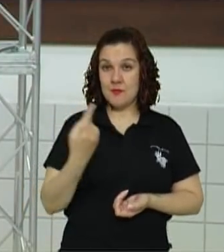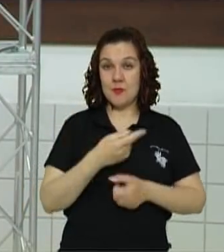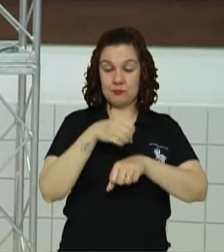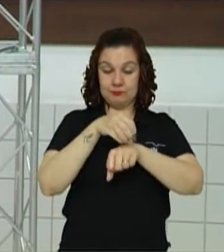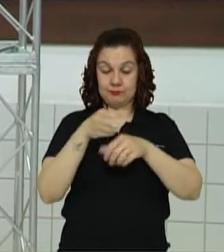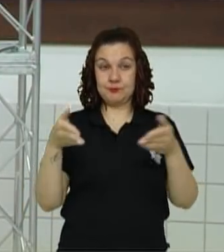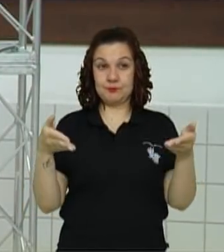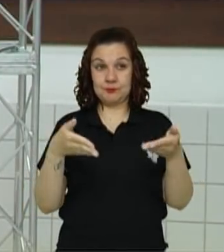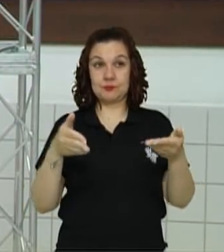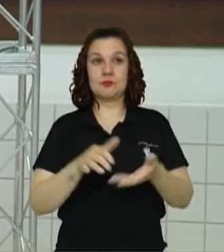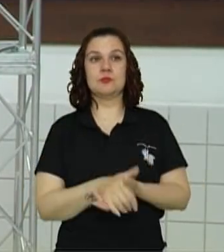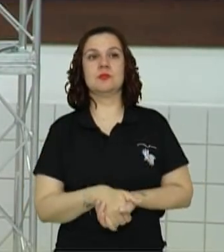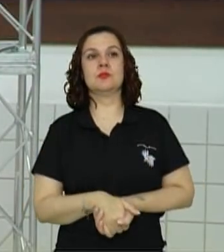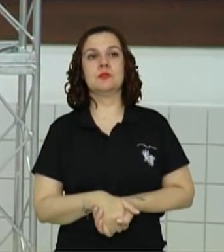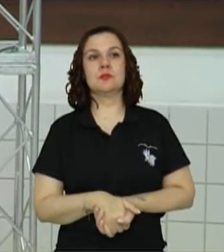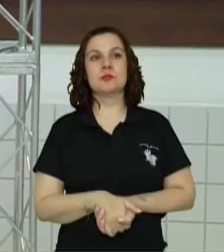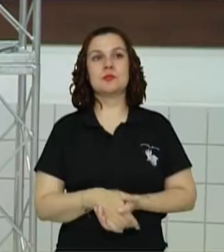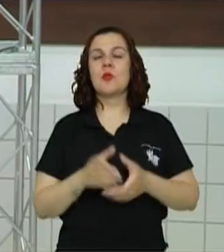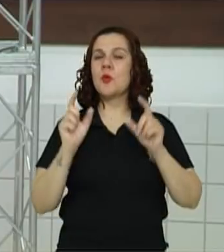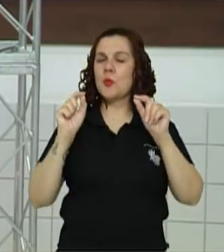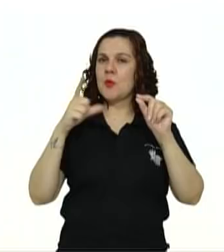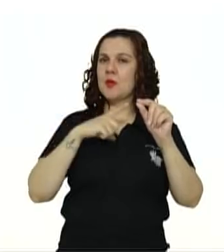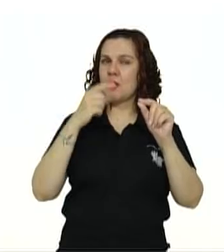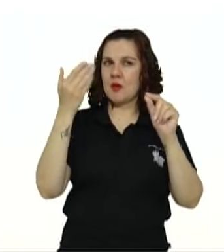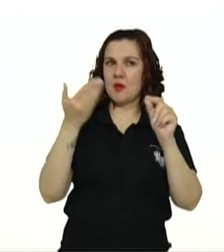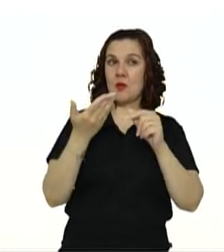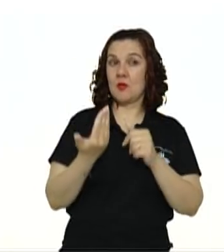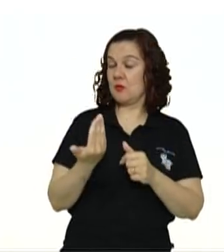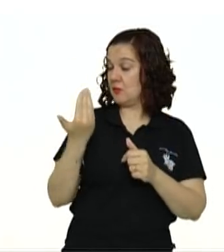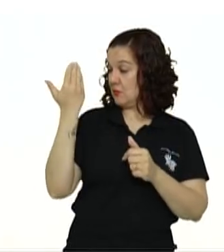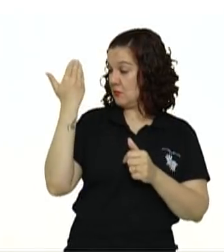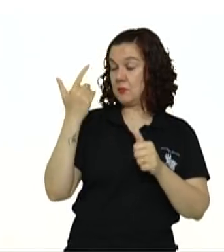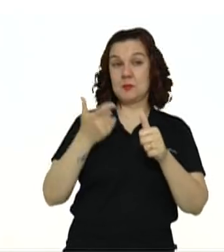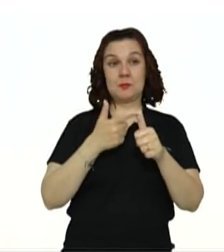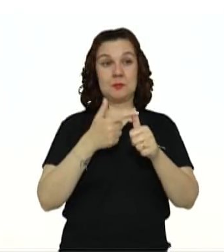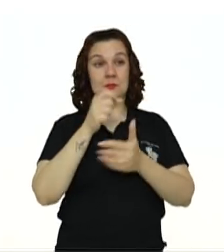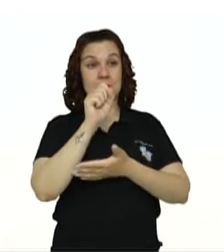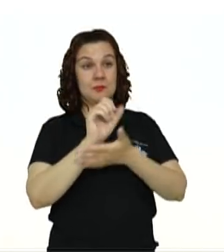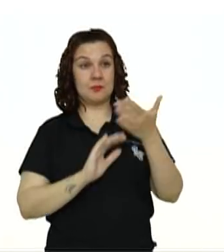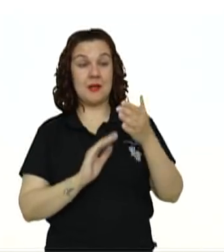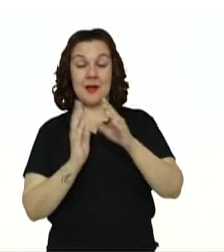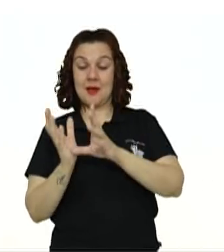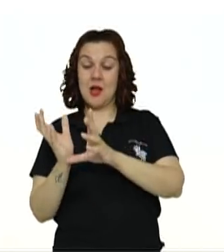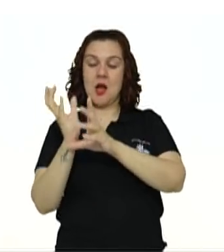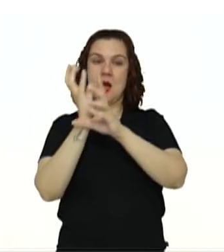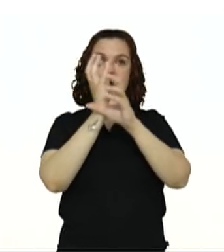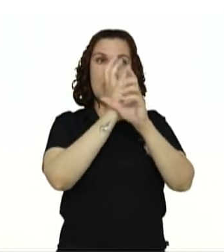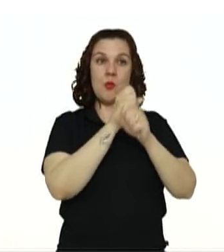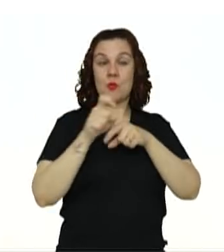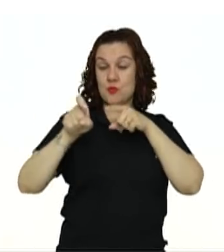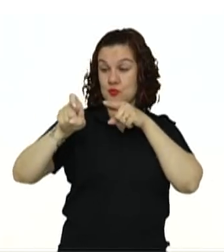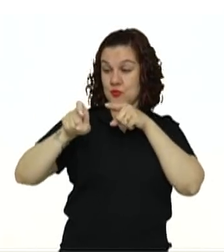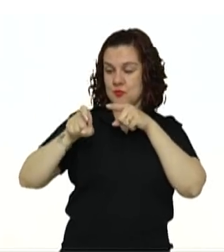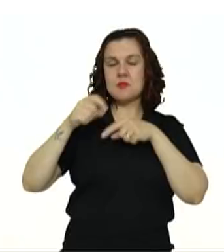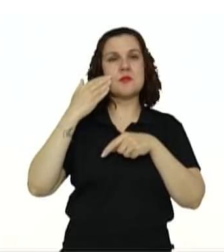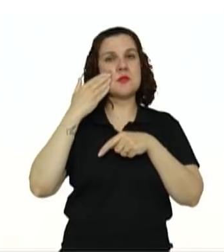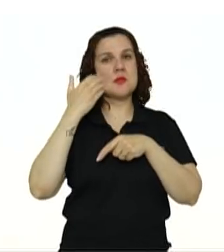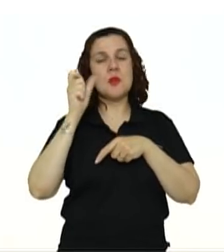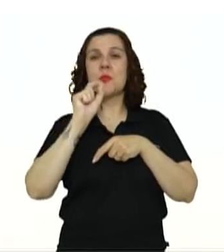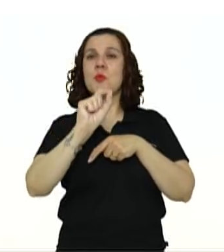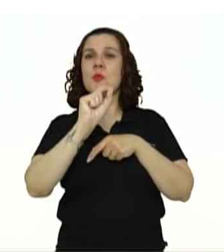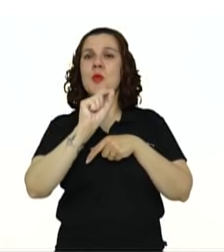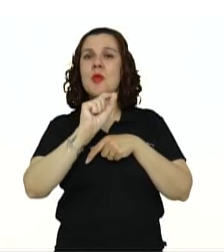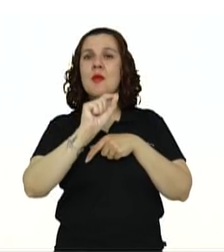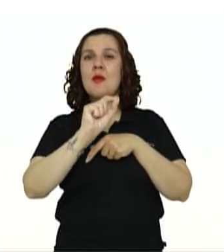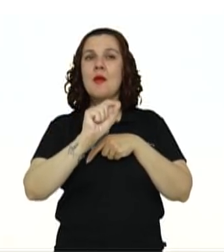de hoje. O que eu tenho aqui? Primeiro exercício. Calcule o valor de x, sabendo que